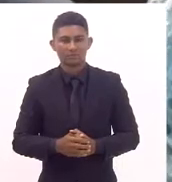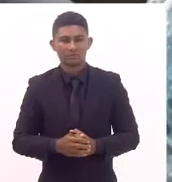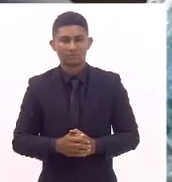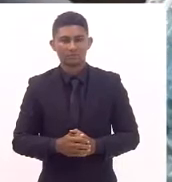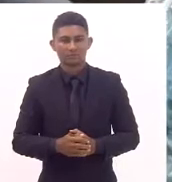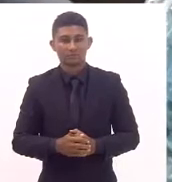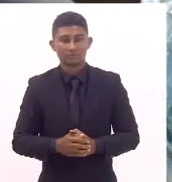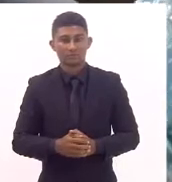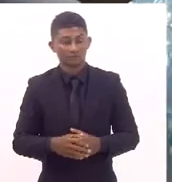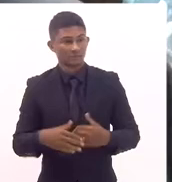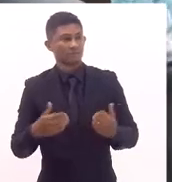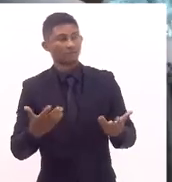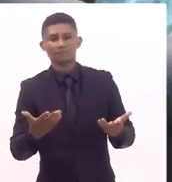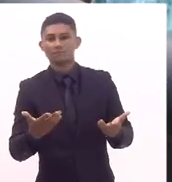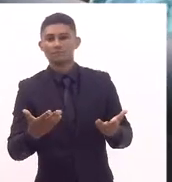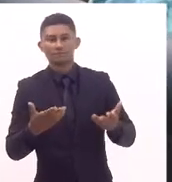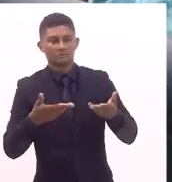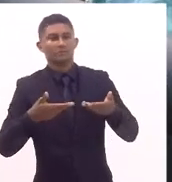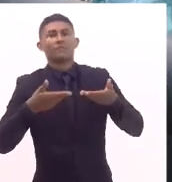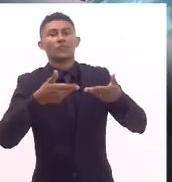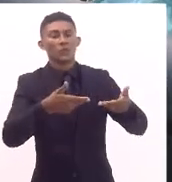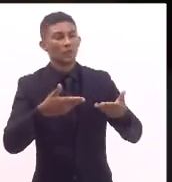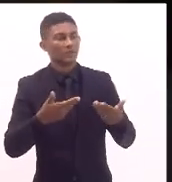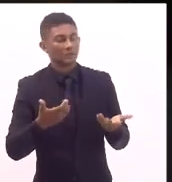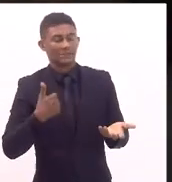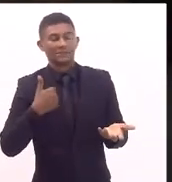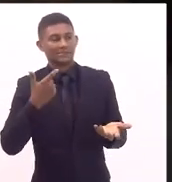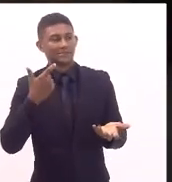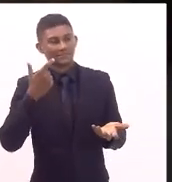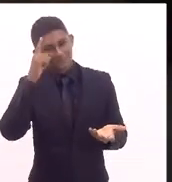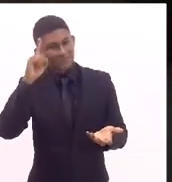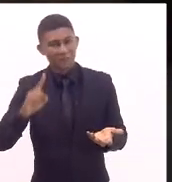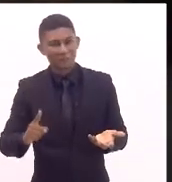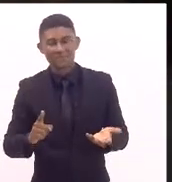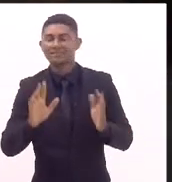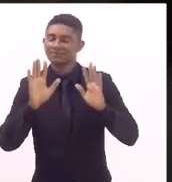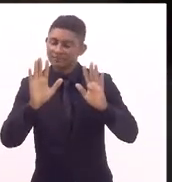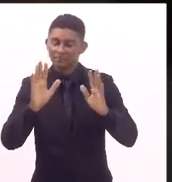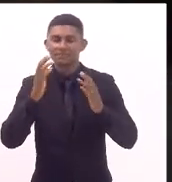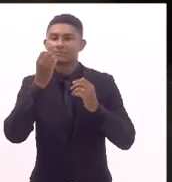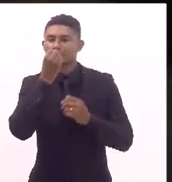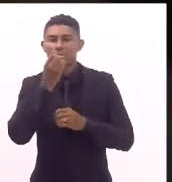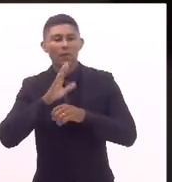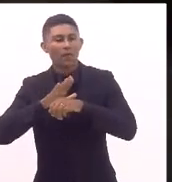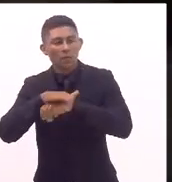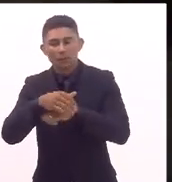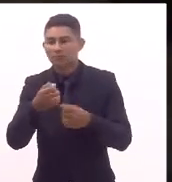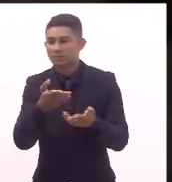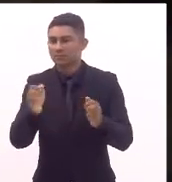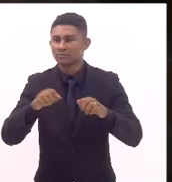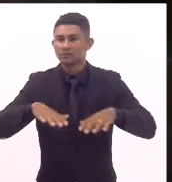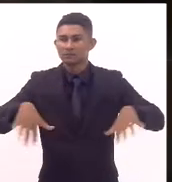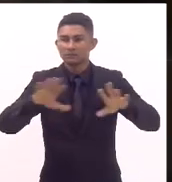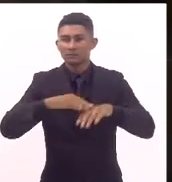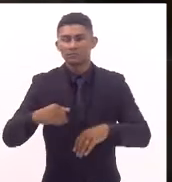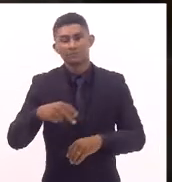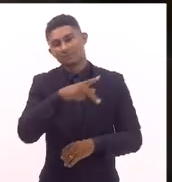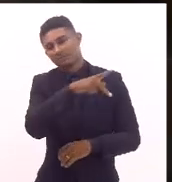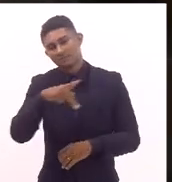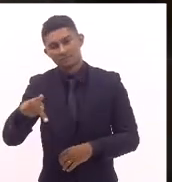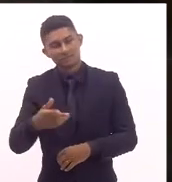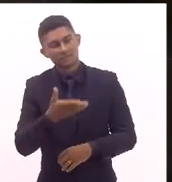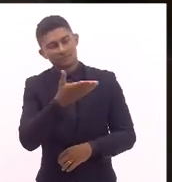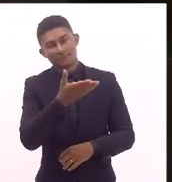Eu não esperava Boa noite a todos e a todos meu presidente querido André